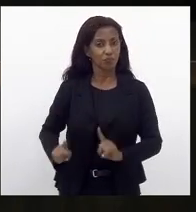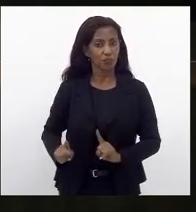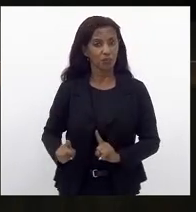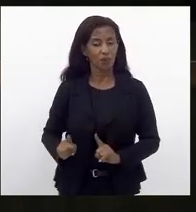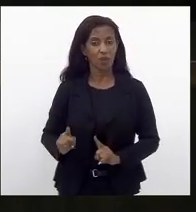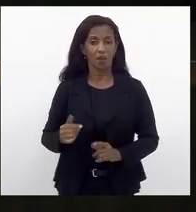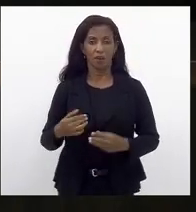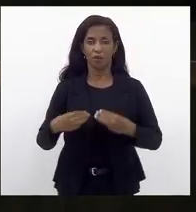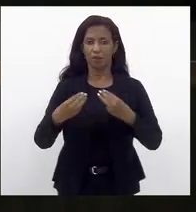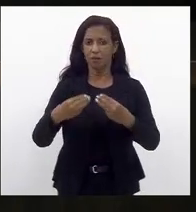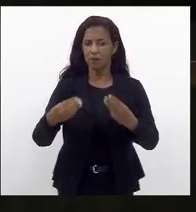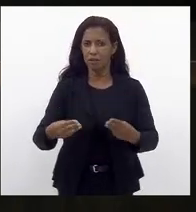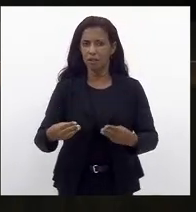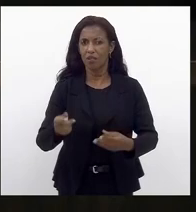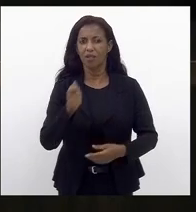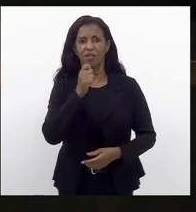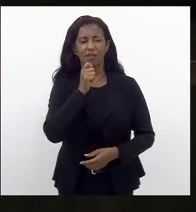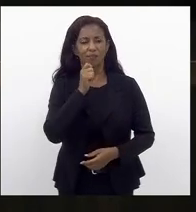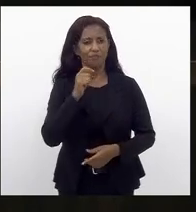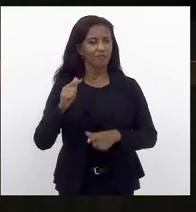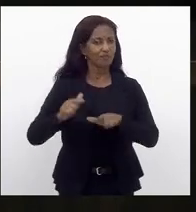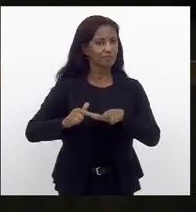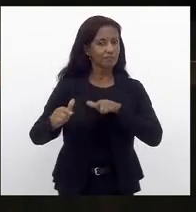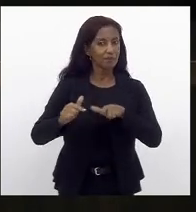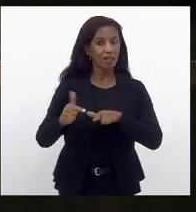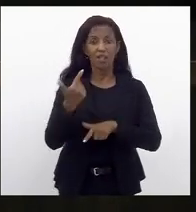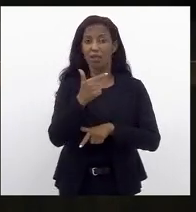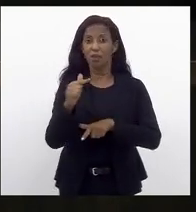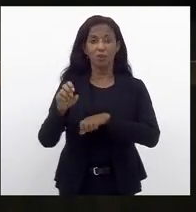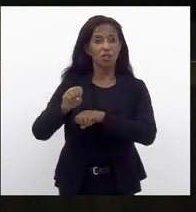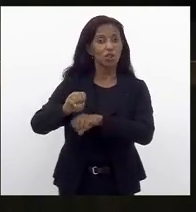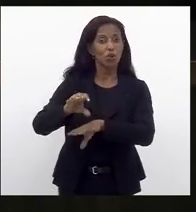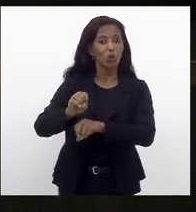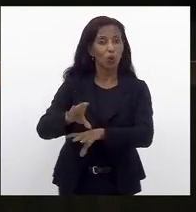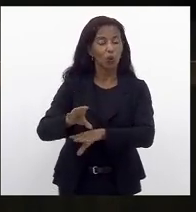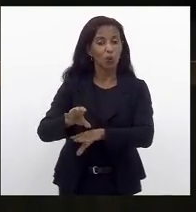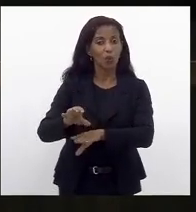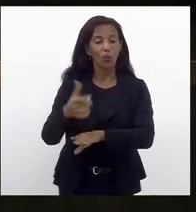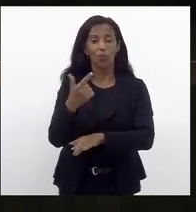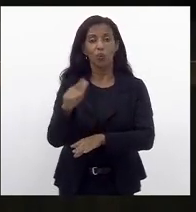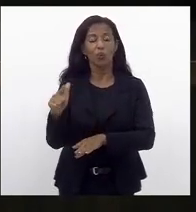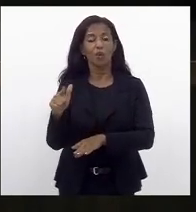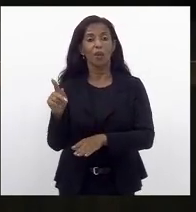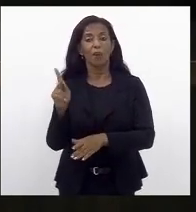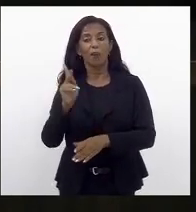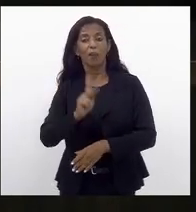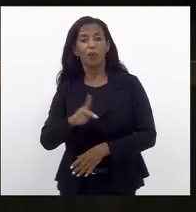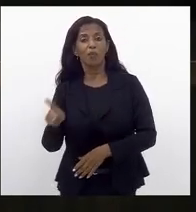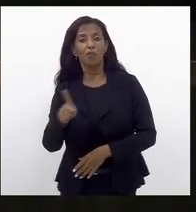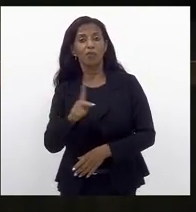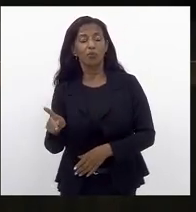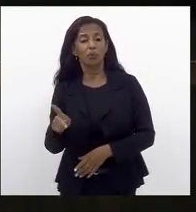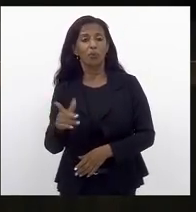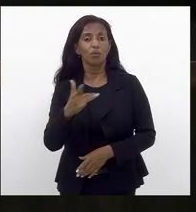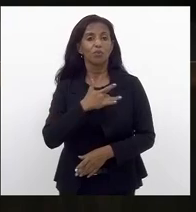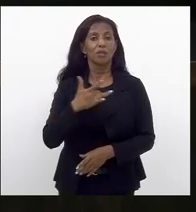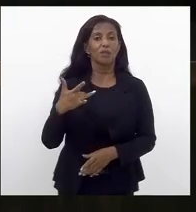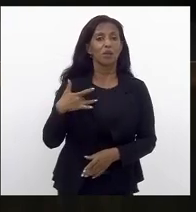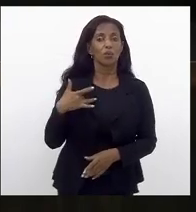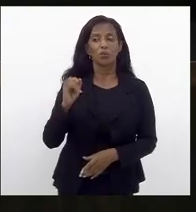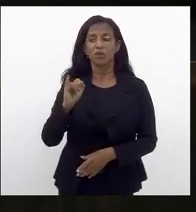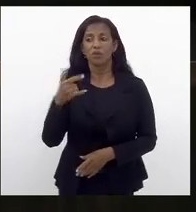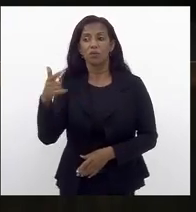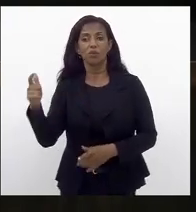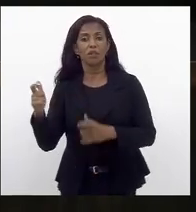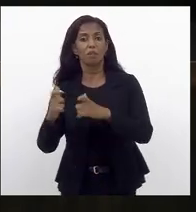há serviço público sem Servidor Público não tem escola sem professor não tem segurança sem policial não tem saúde sem